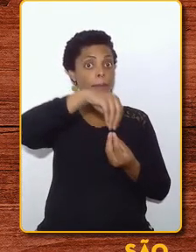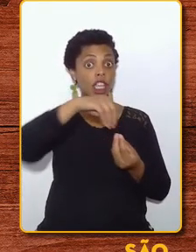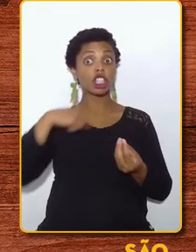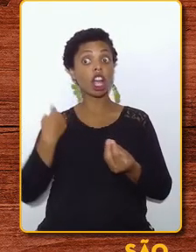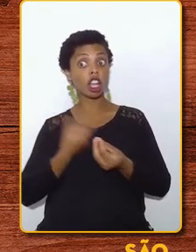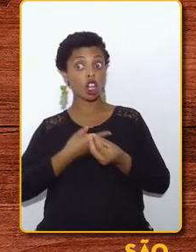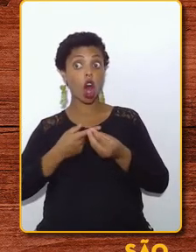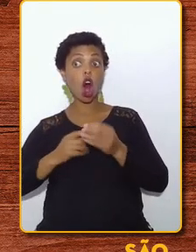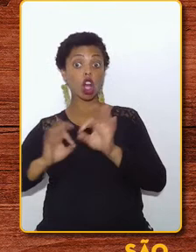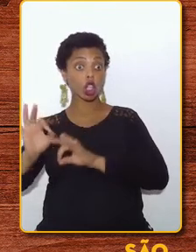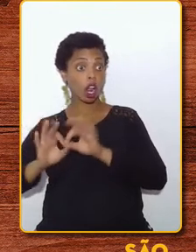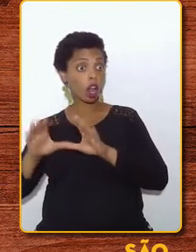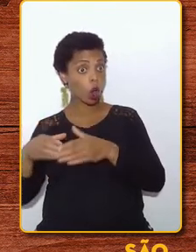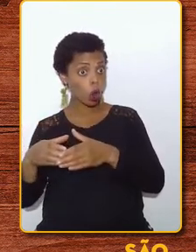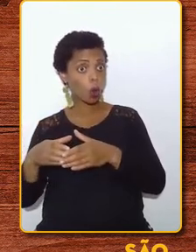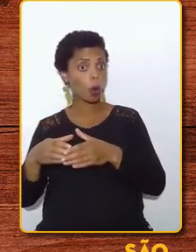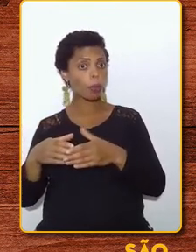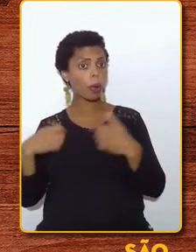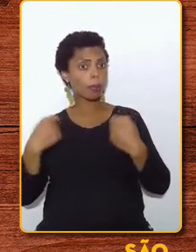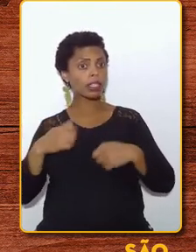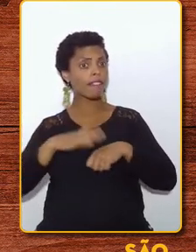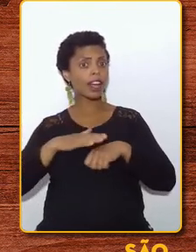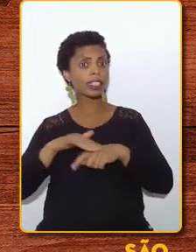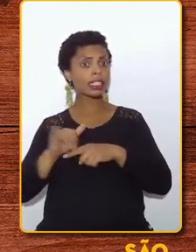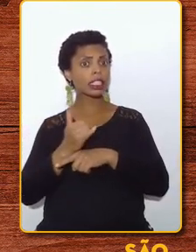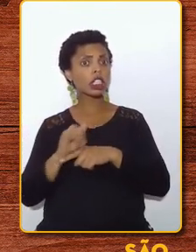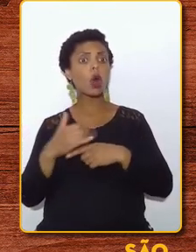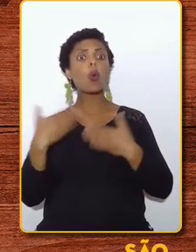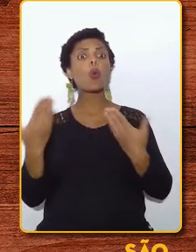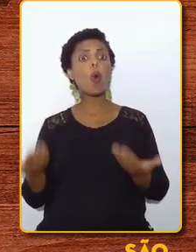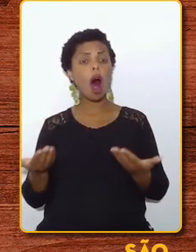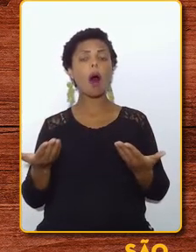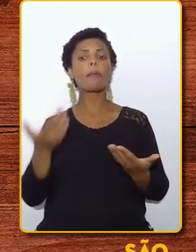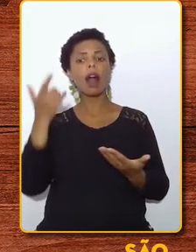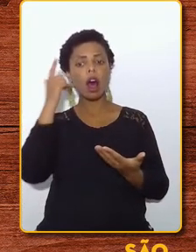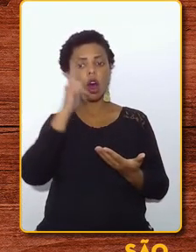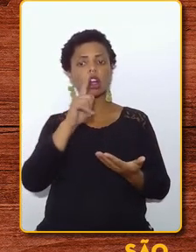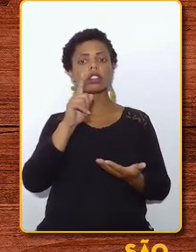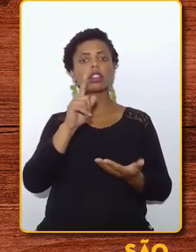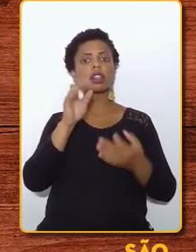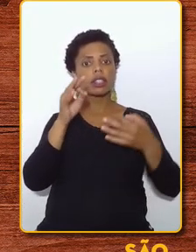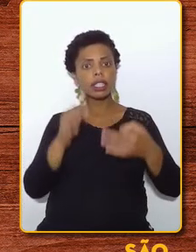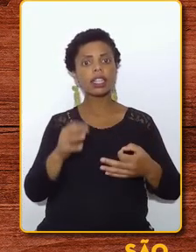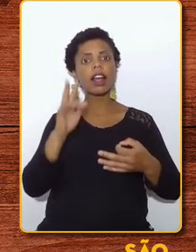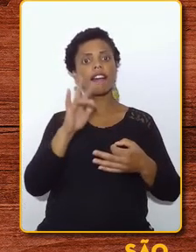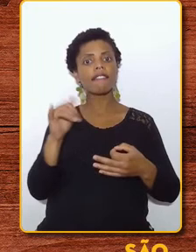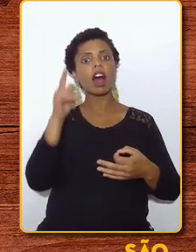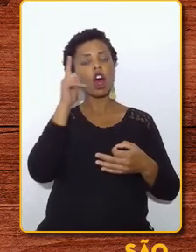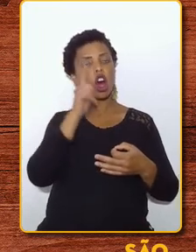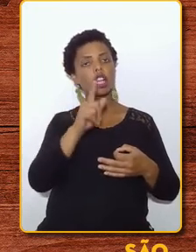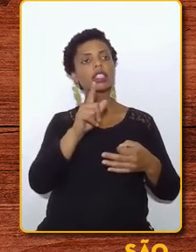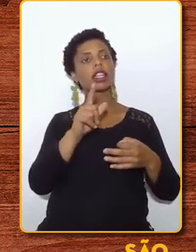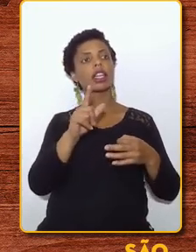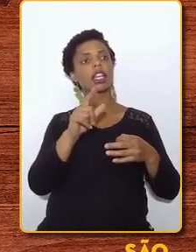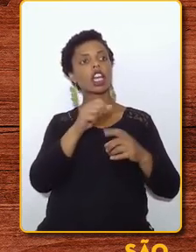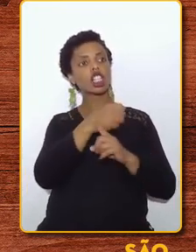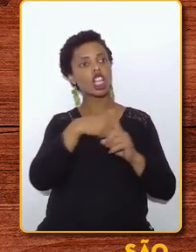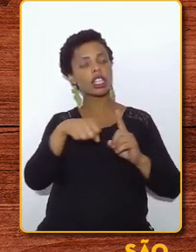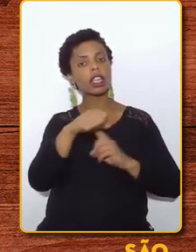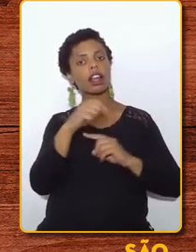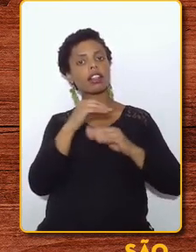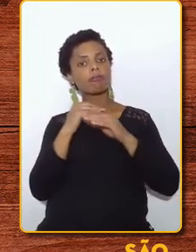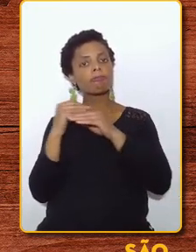para garantir que, de fato, nós vamos construir uma hegemonia na sociedade? A lógica